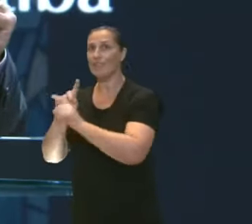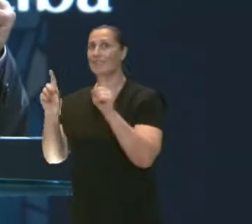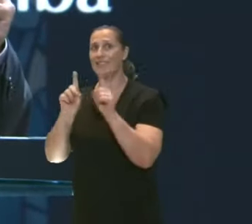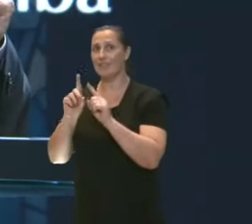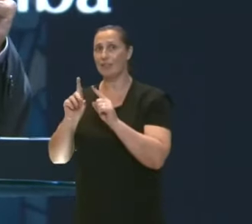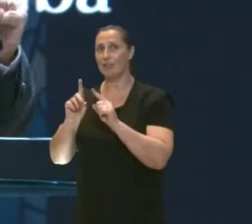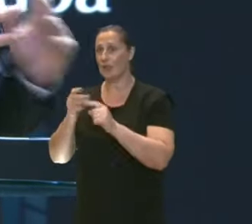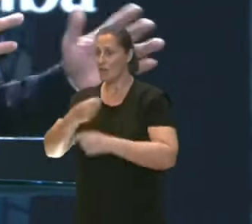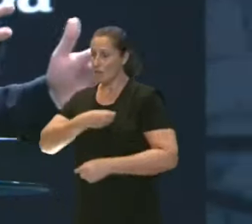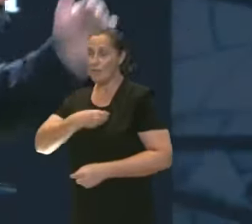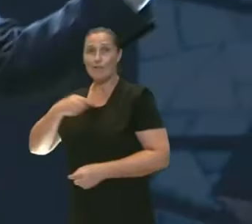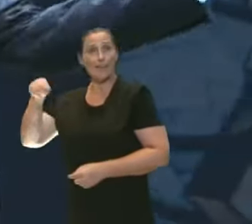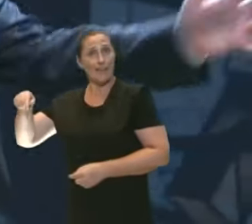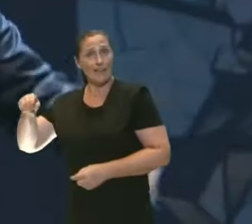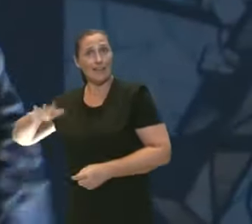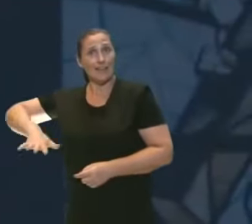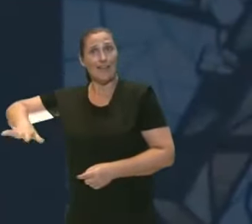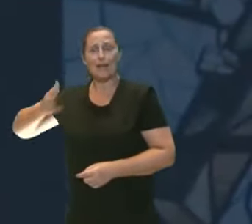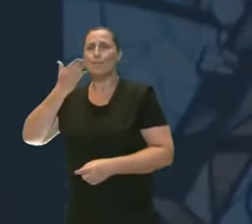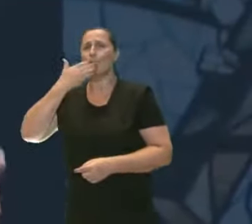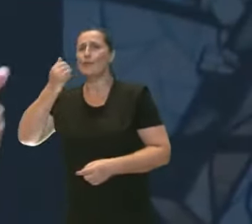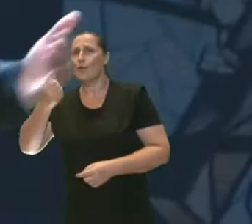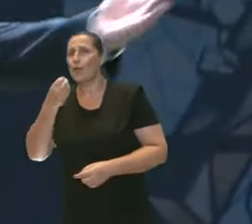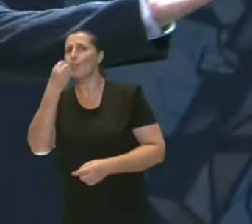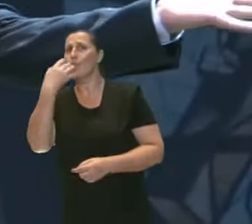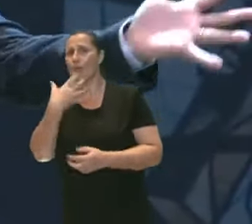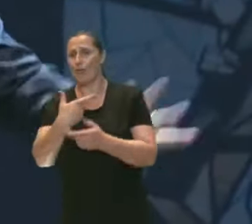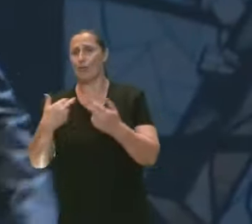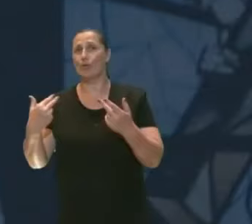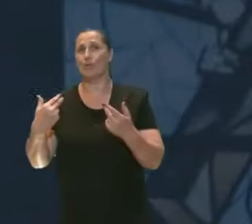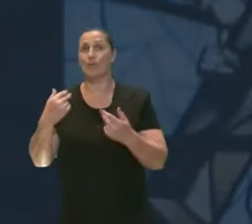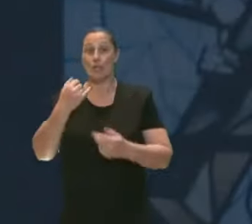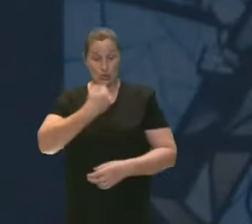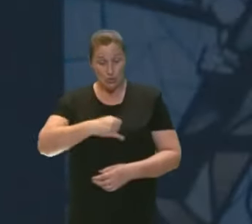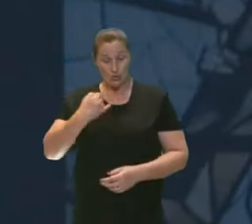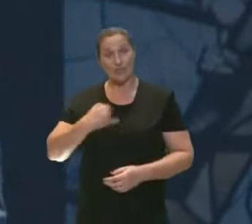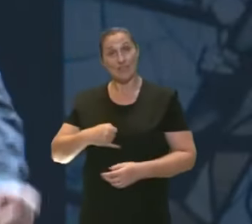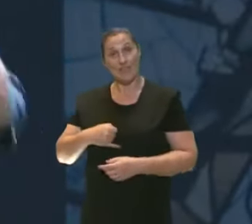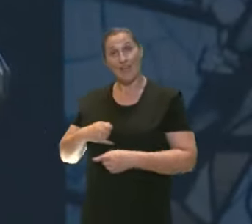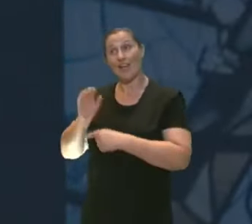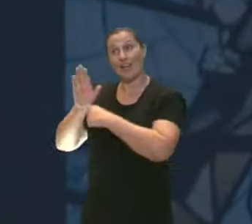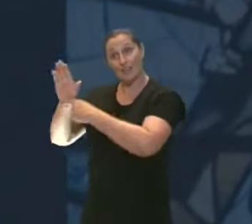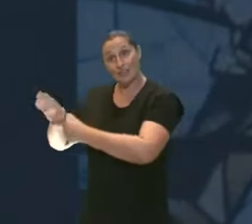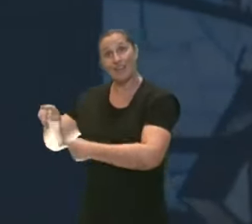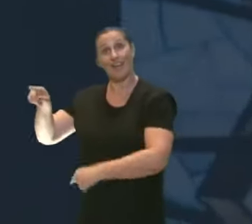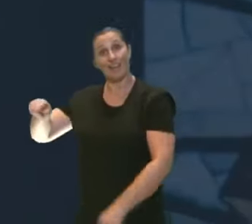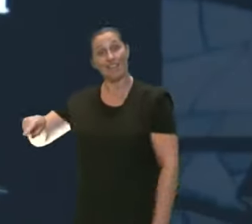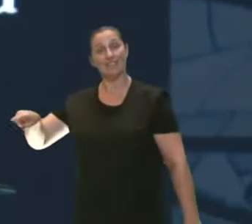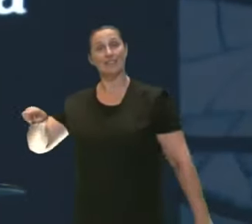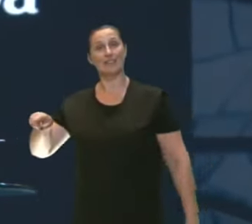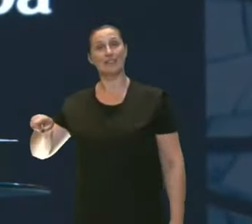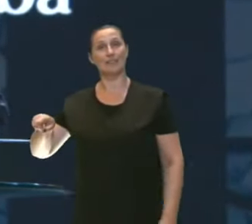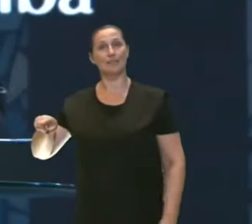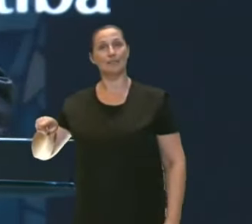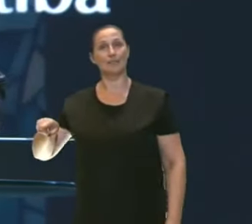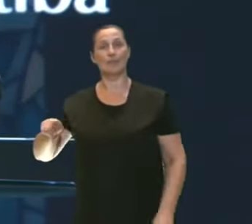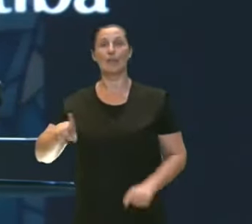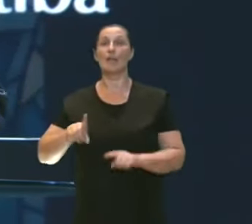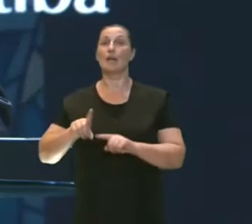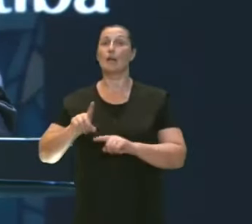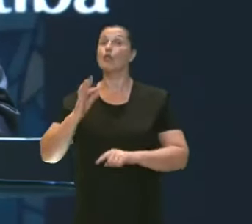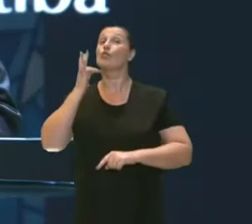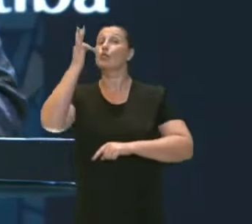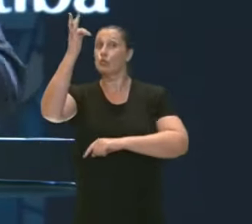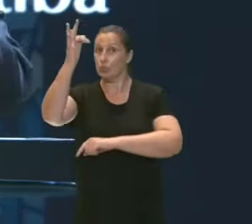convidados, eles viviam com o melhor da terra, José garantia o melhor. Viriam ainda anos de